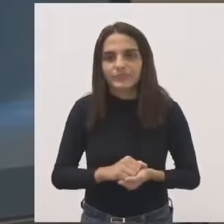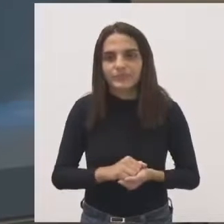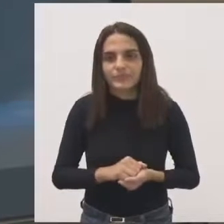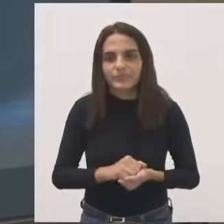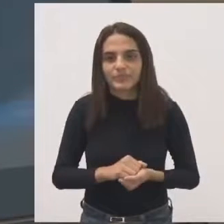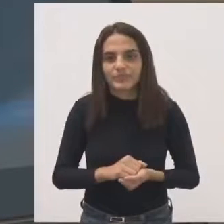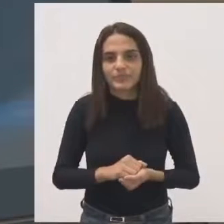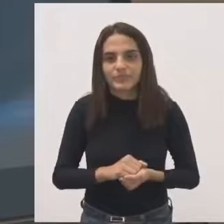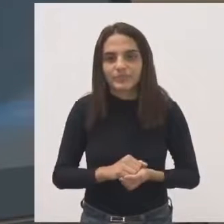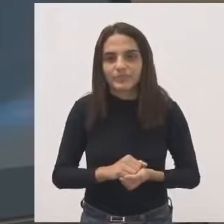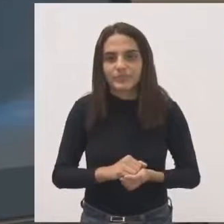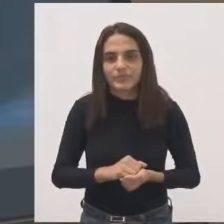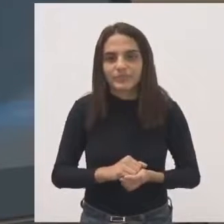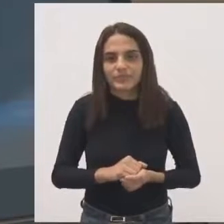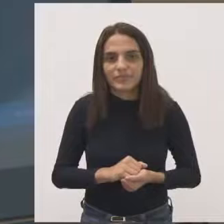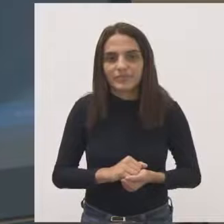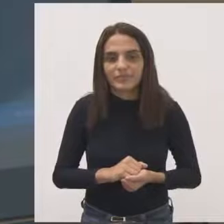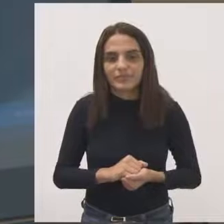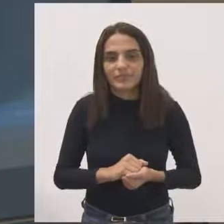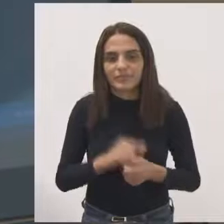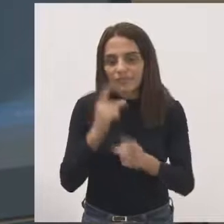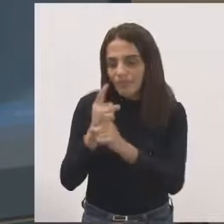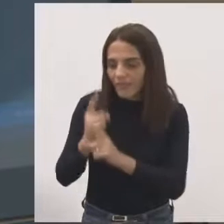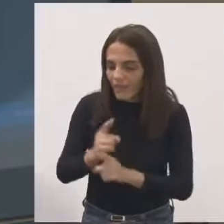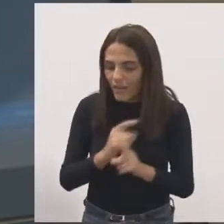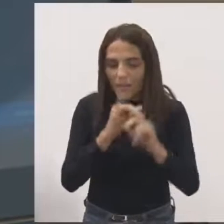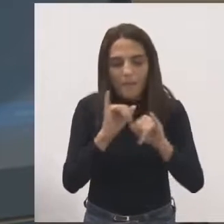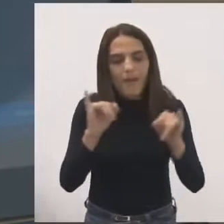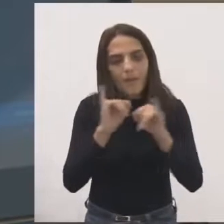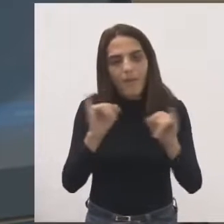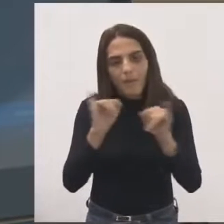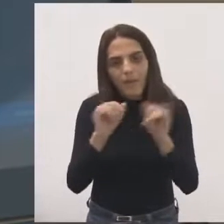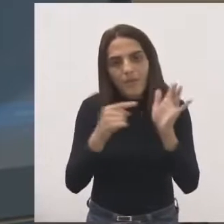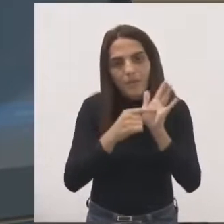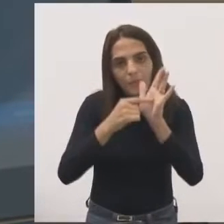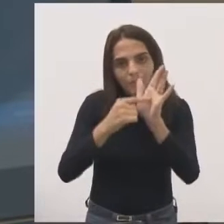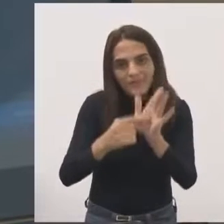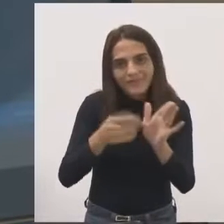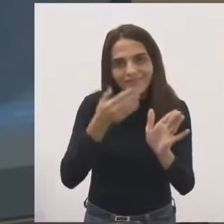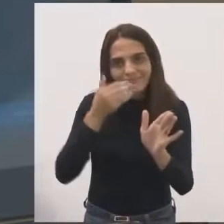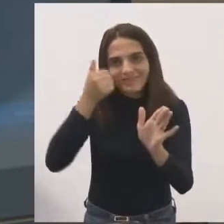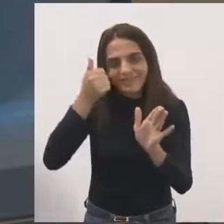aplicativos podem identificar esse anúncio e trazer melhores